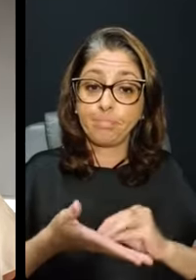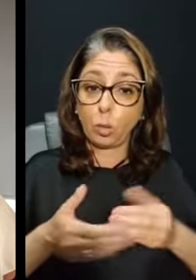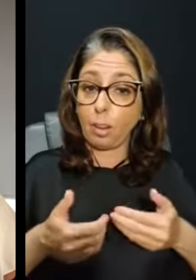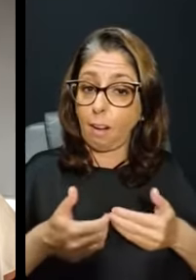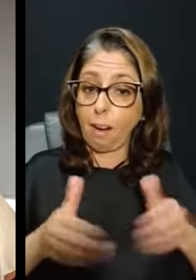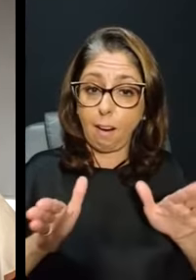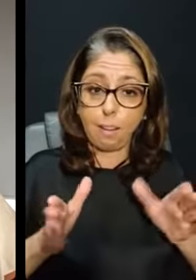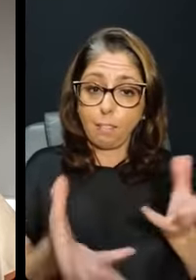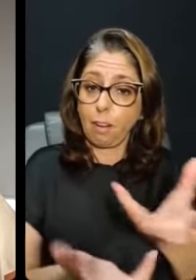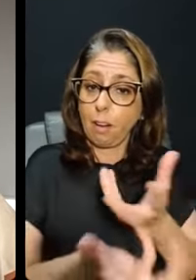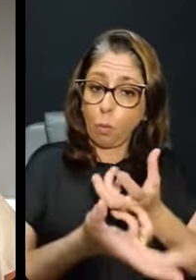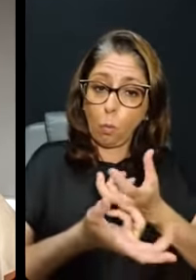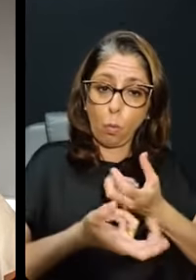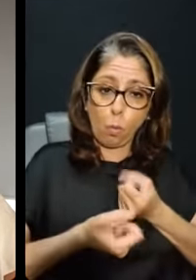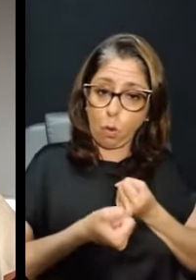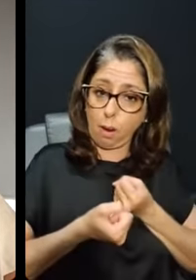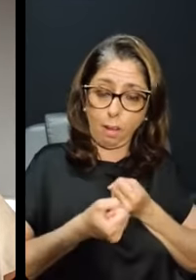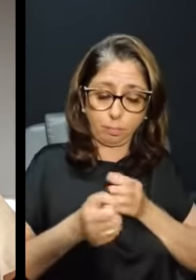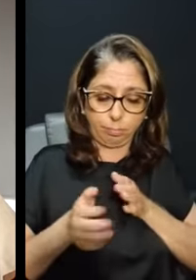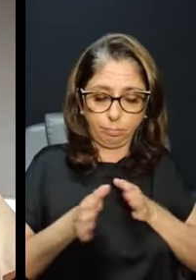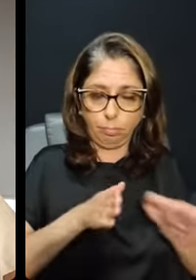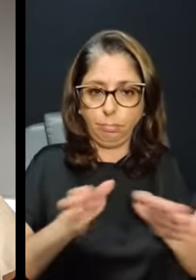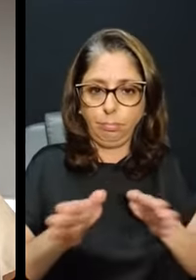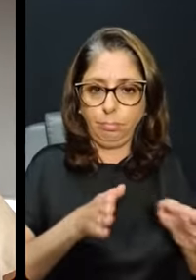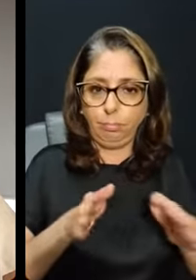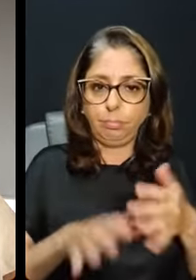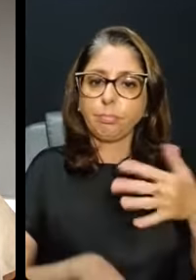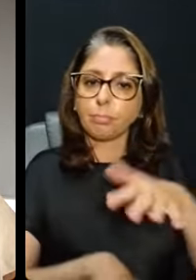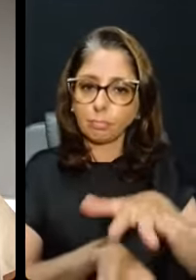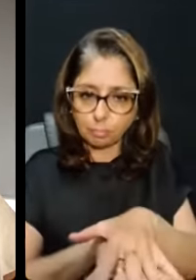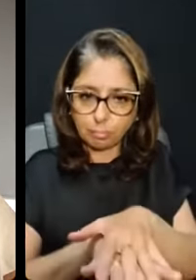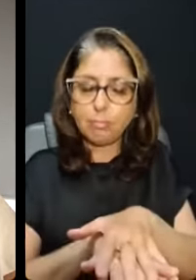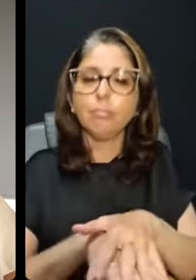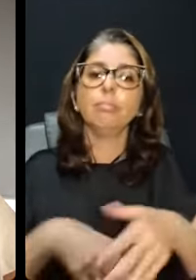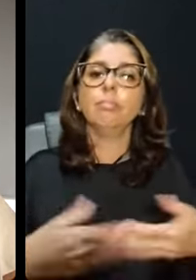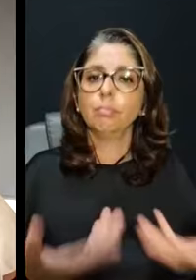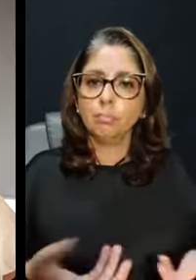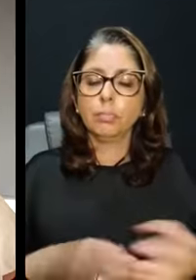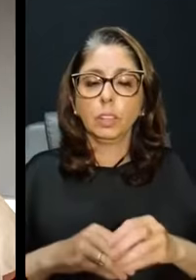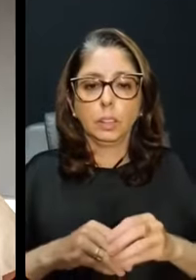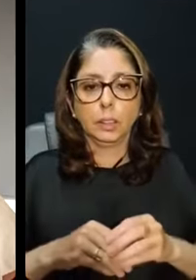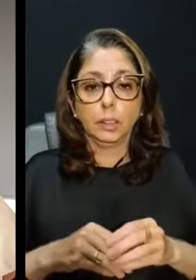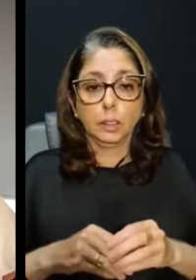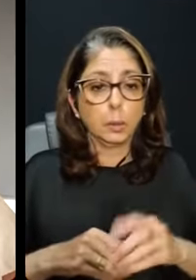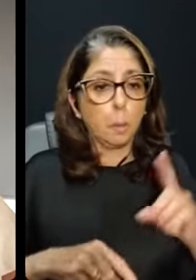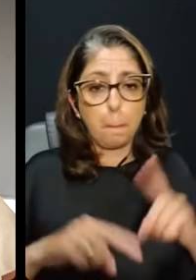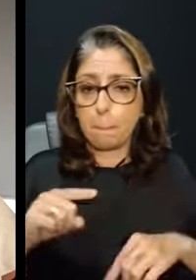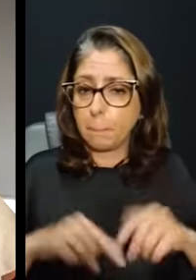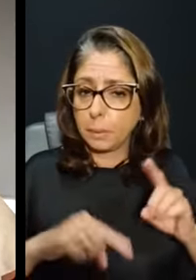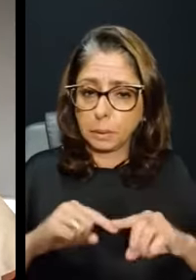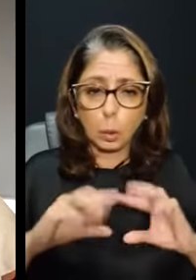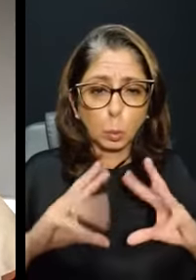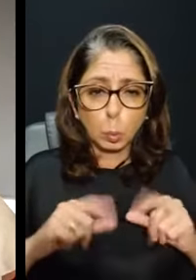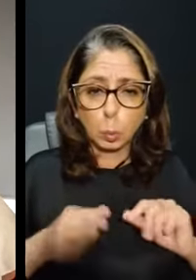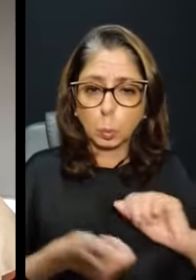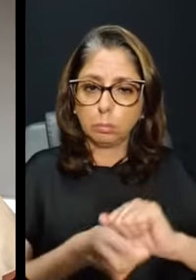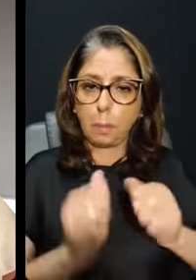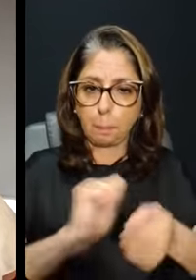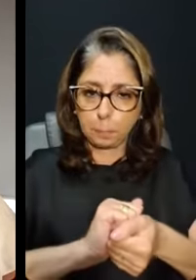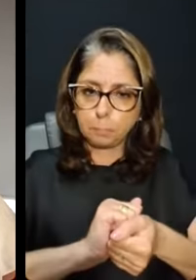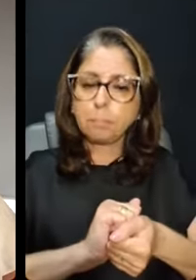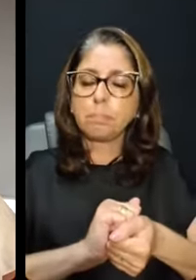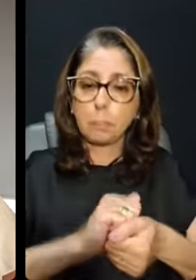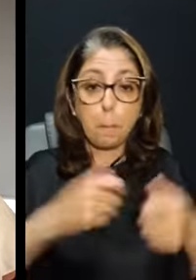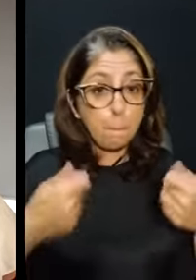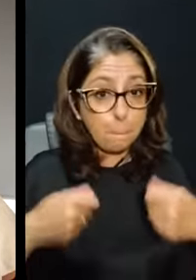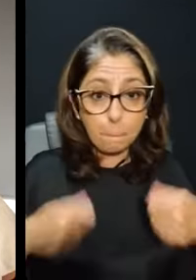discussão, você começa a perceber assim quais são as diferenciações de produto, de comunicação, tudo que você precisa agregar